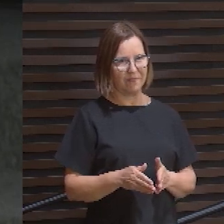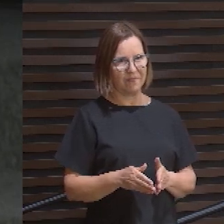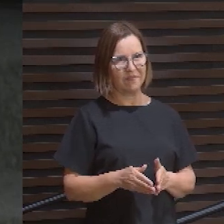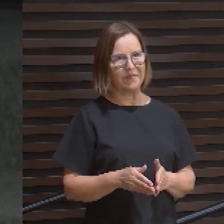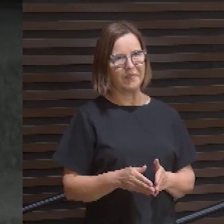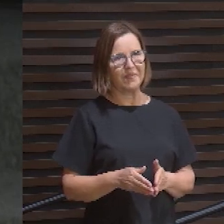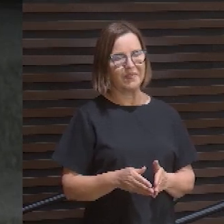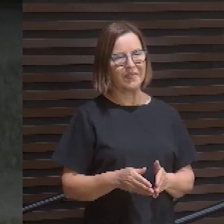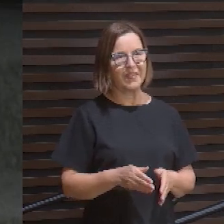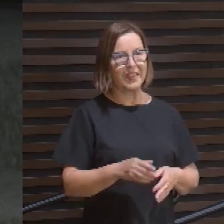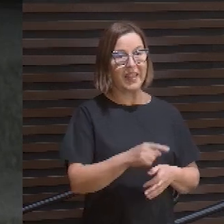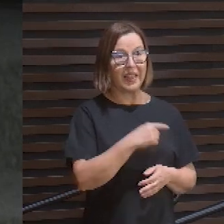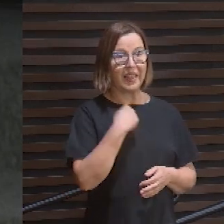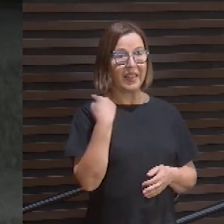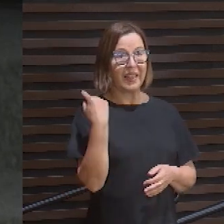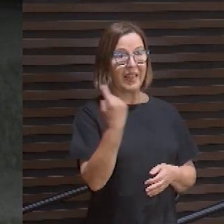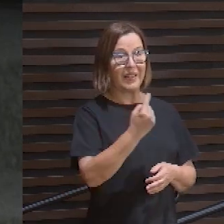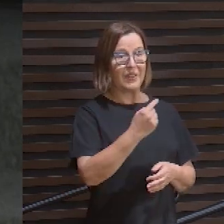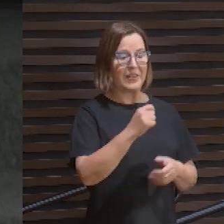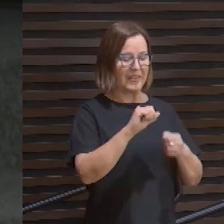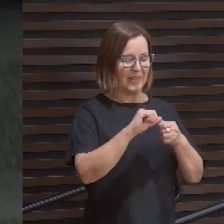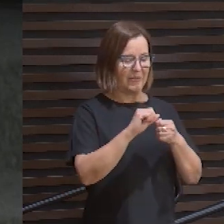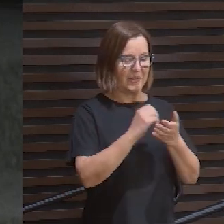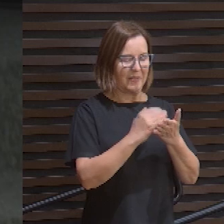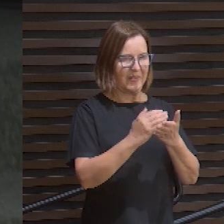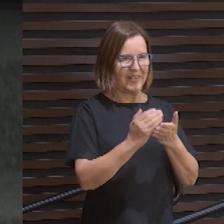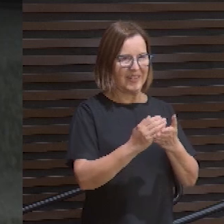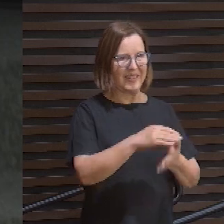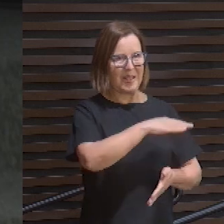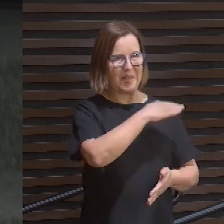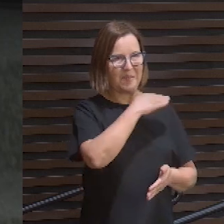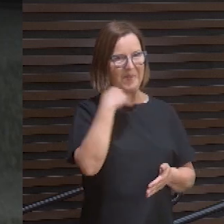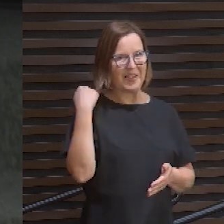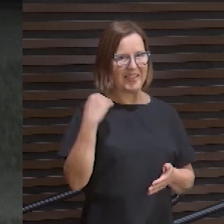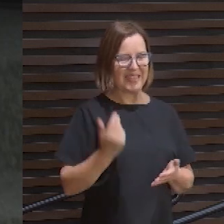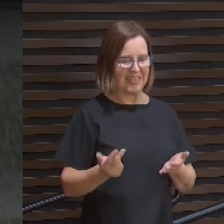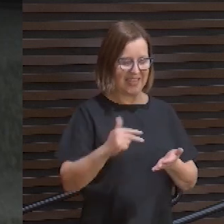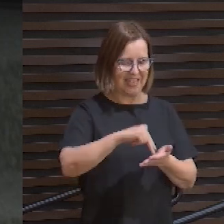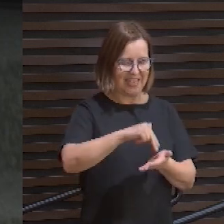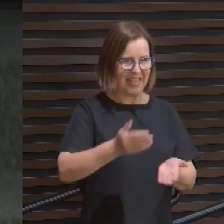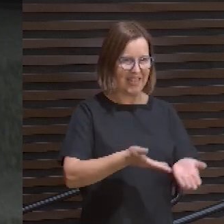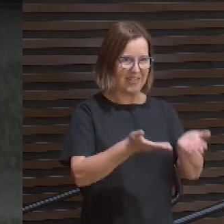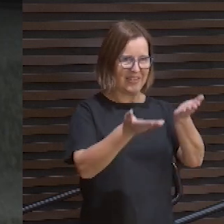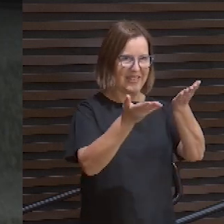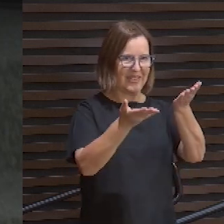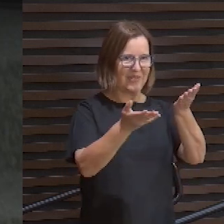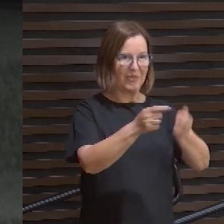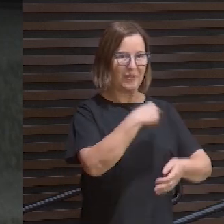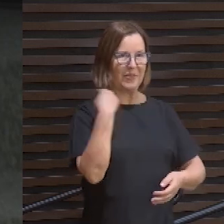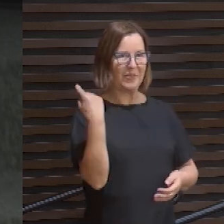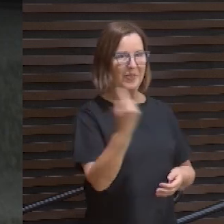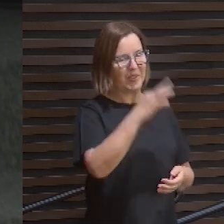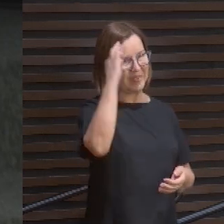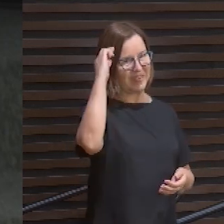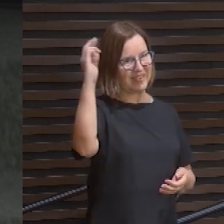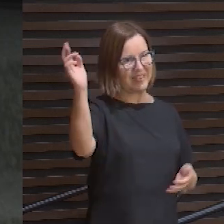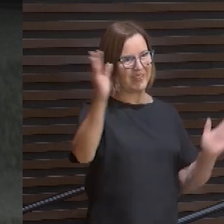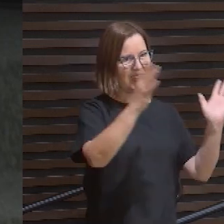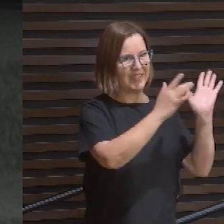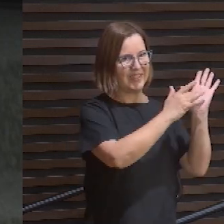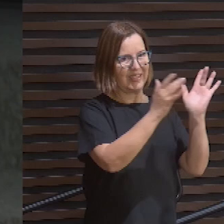da nossa participação na morte e ressurreição de nosso Senhor Jesus